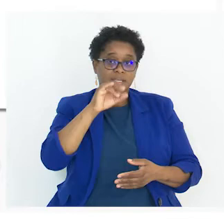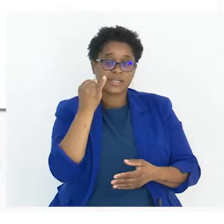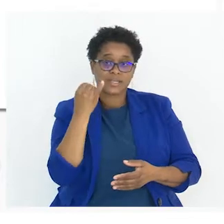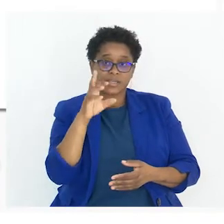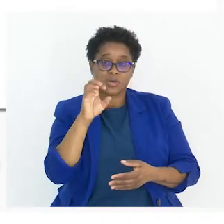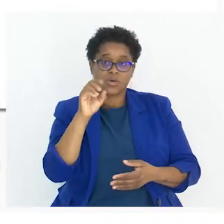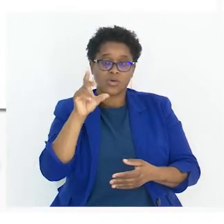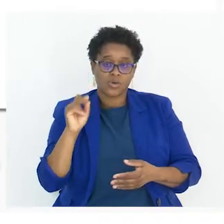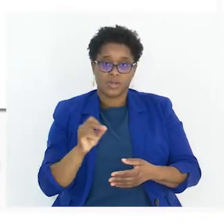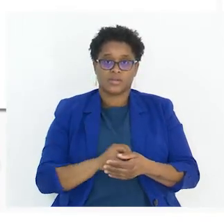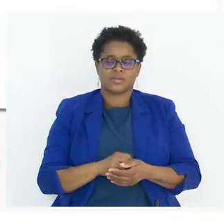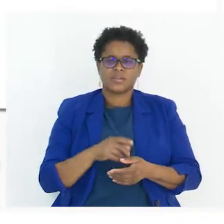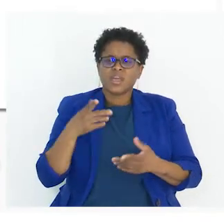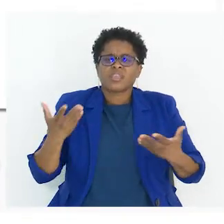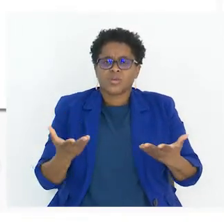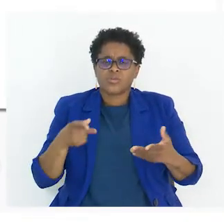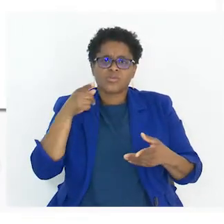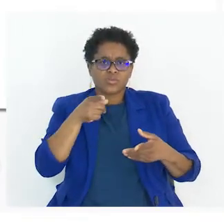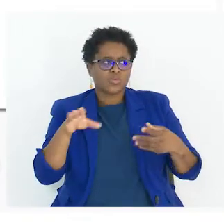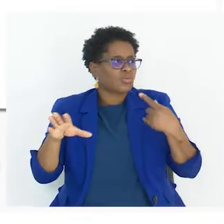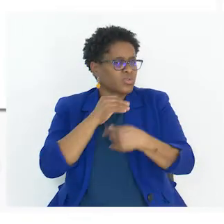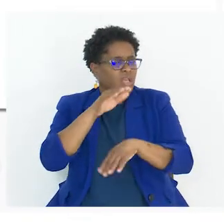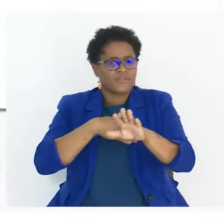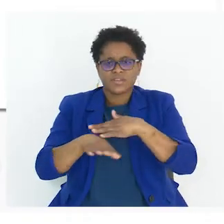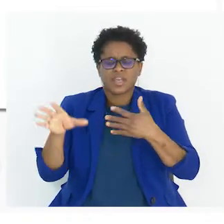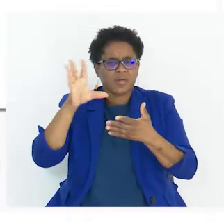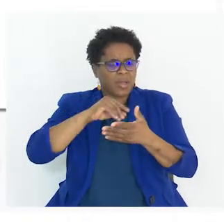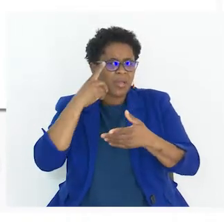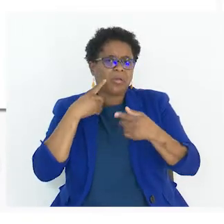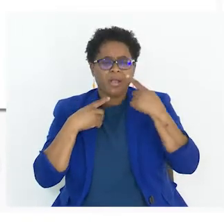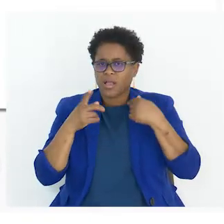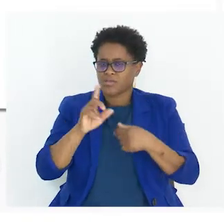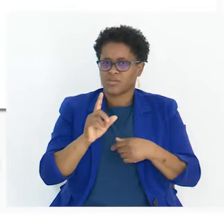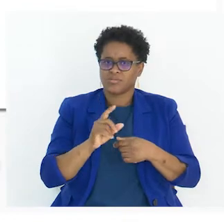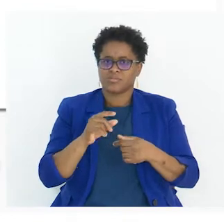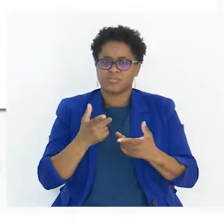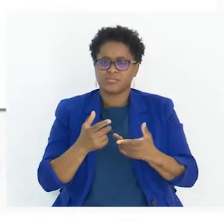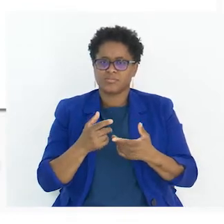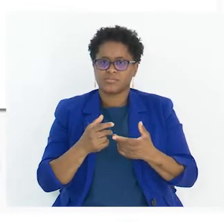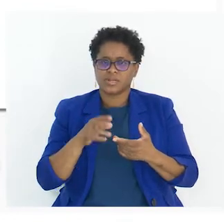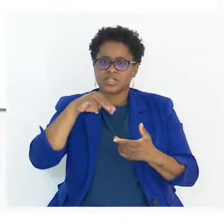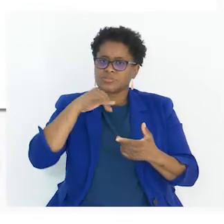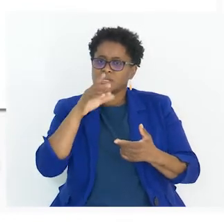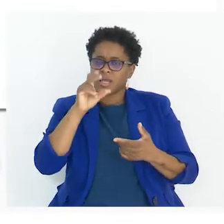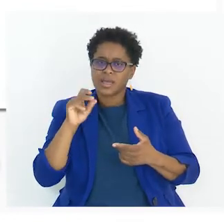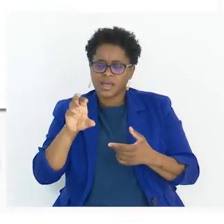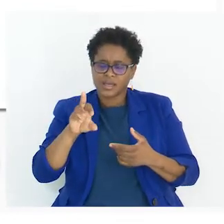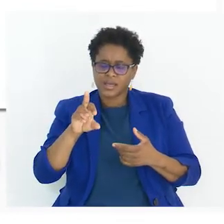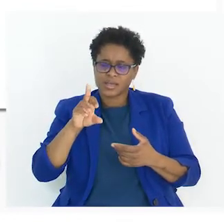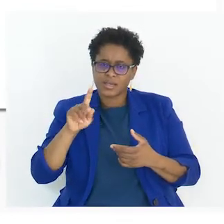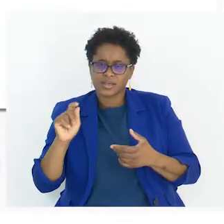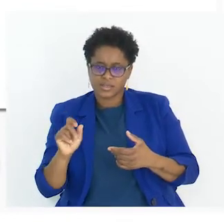Então, tu não consegues fazer mais lágrimas? Perguntou o mágico que era velho